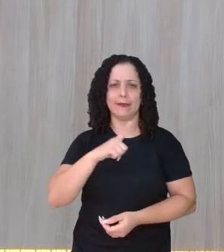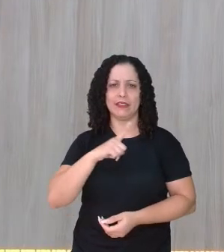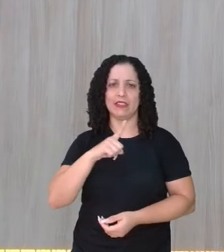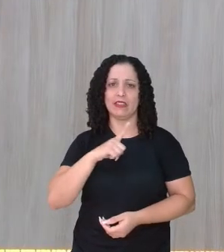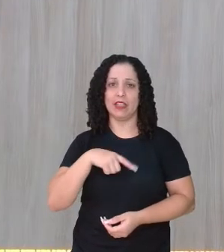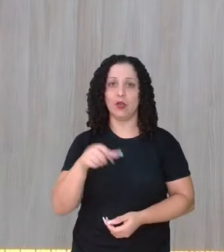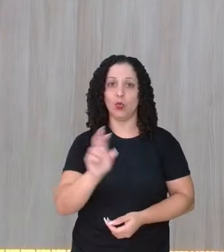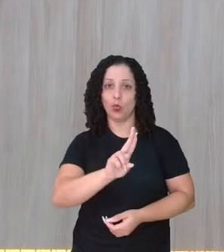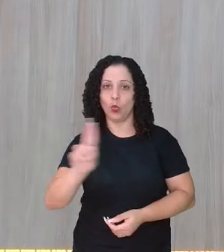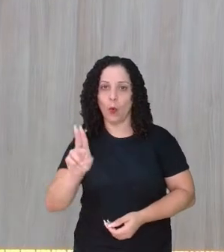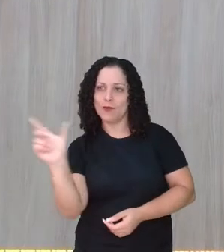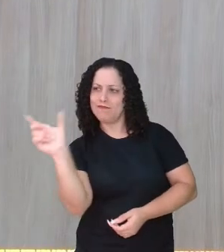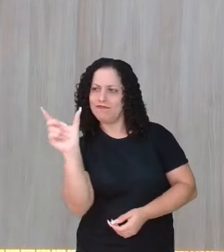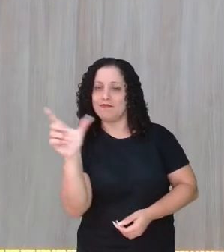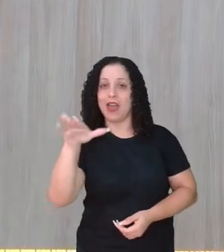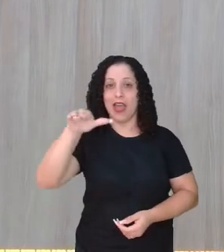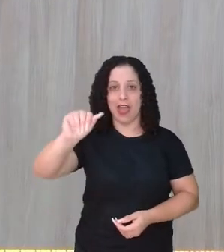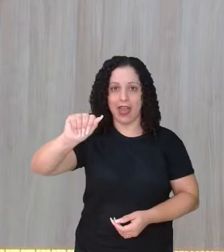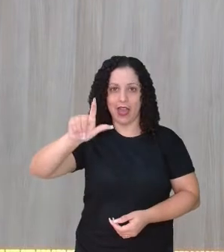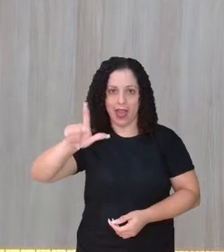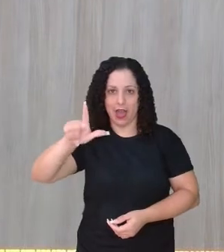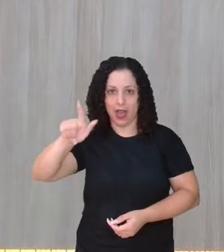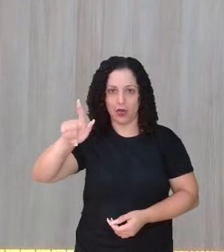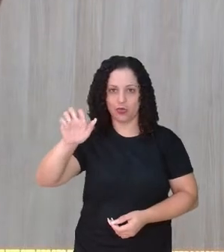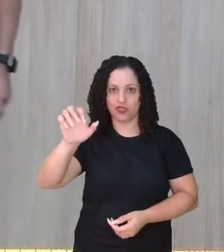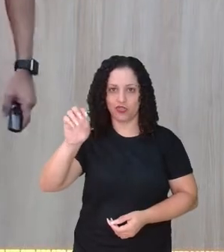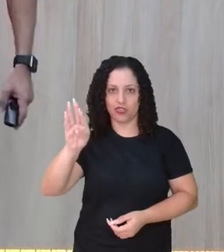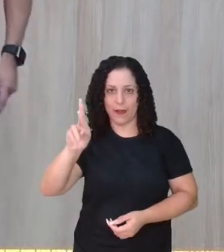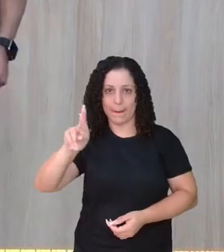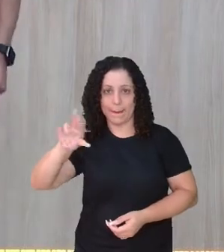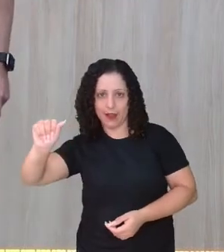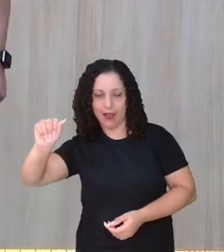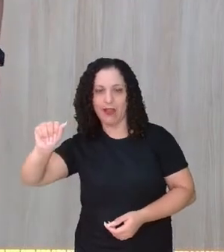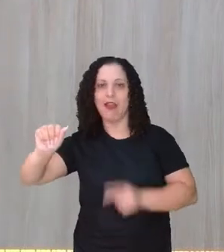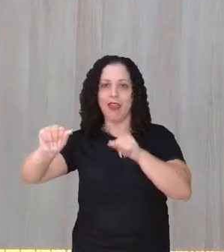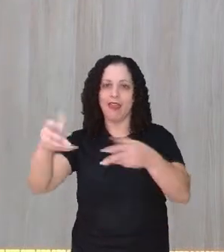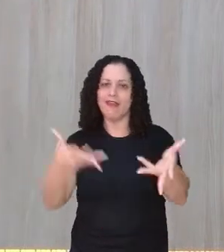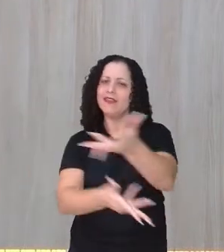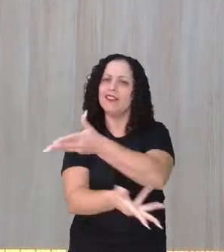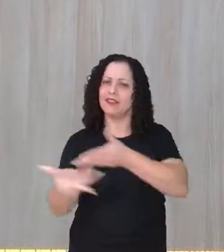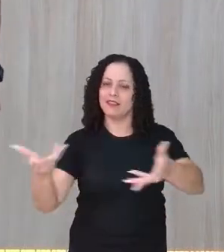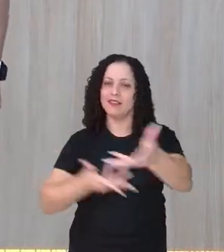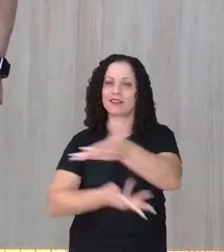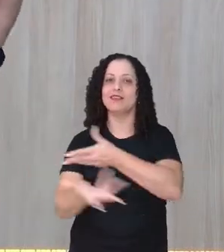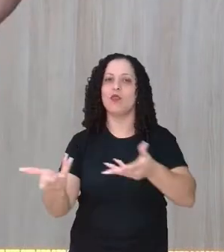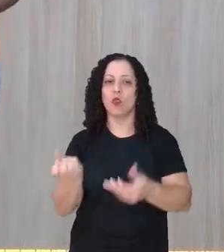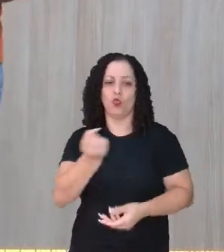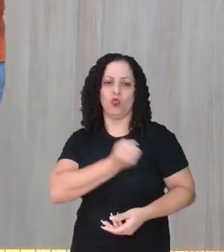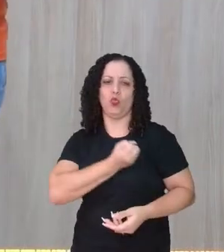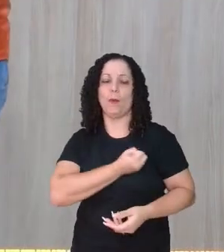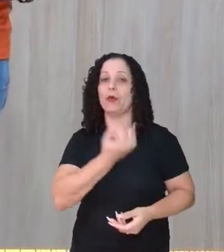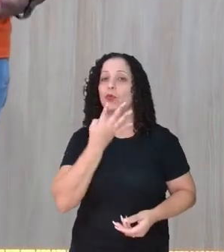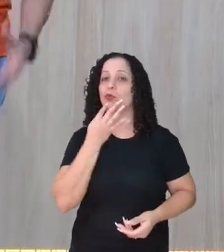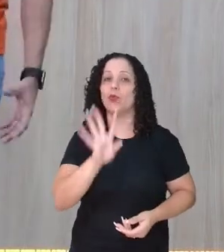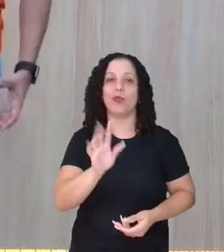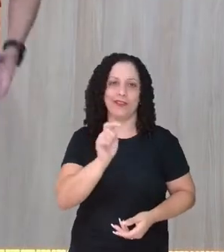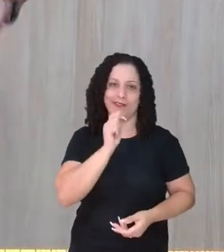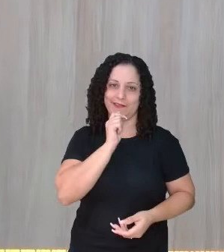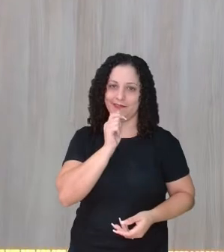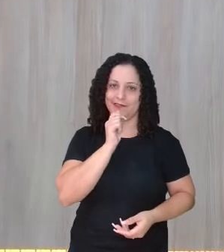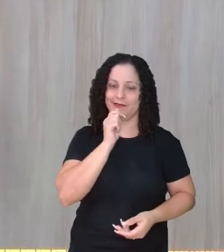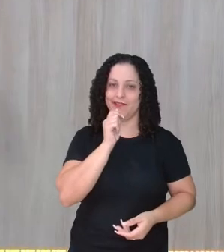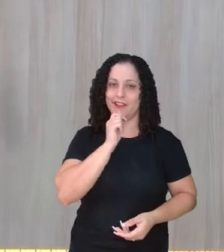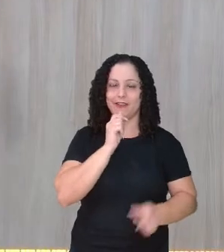nome álgebra, algébrico, sempre associe a termo desconhecido, que na expressão